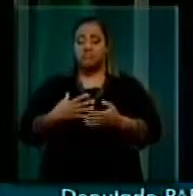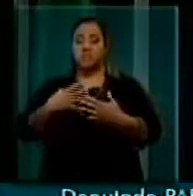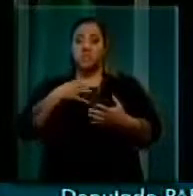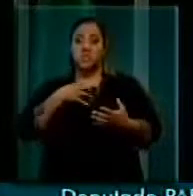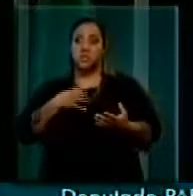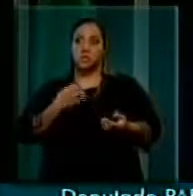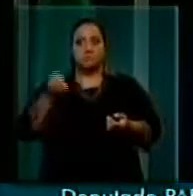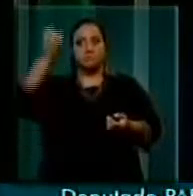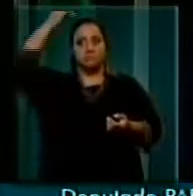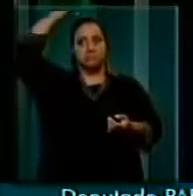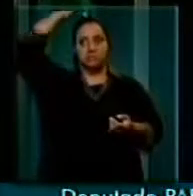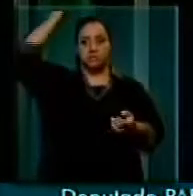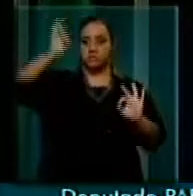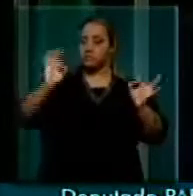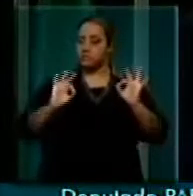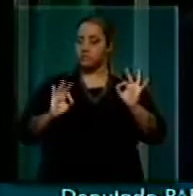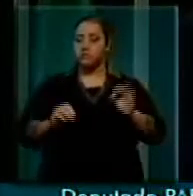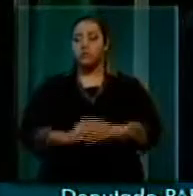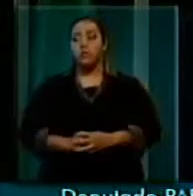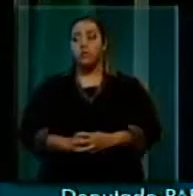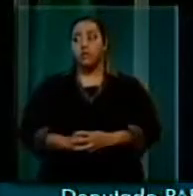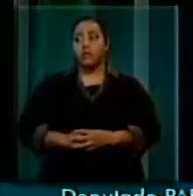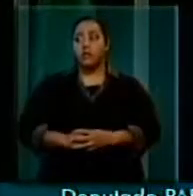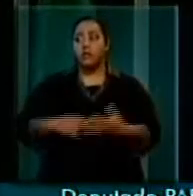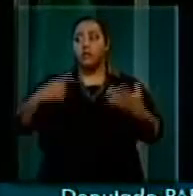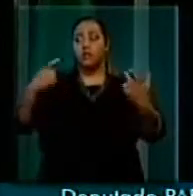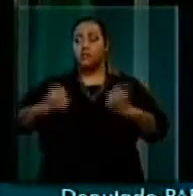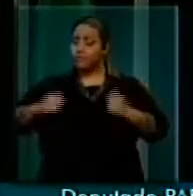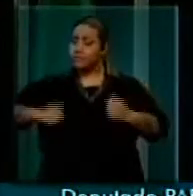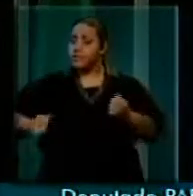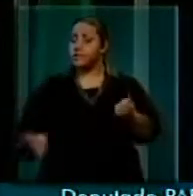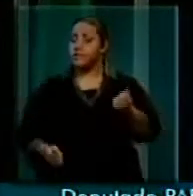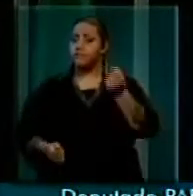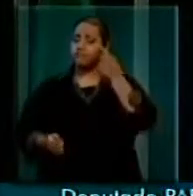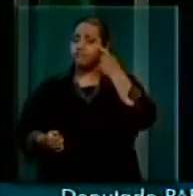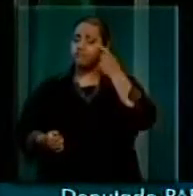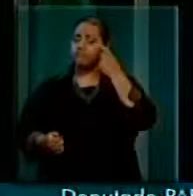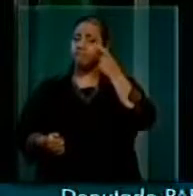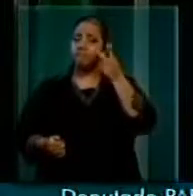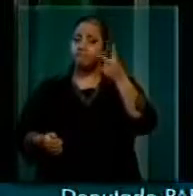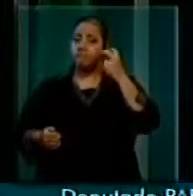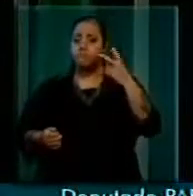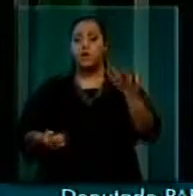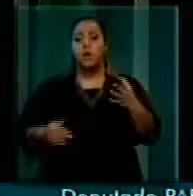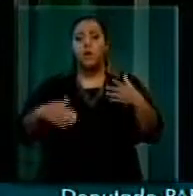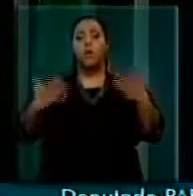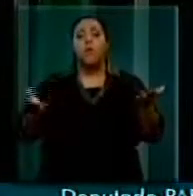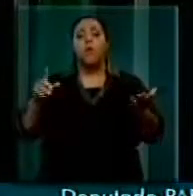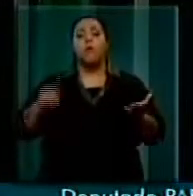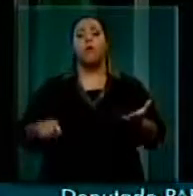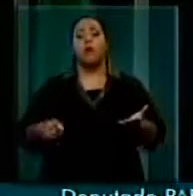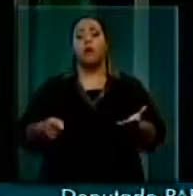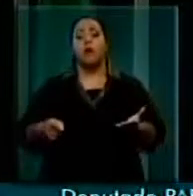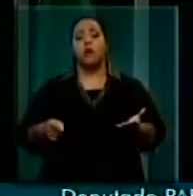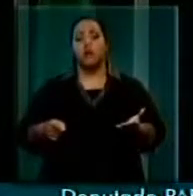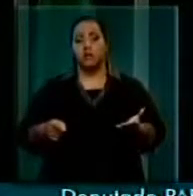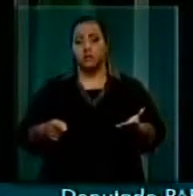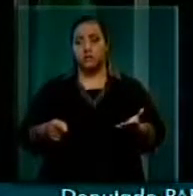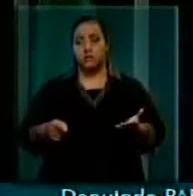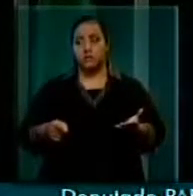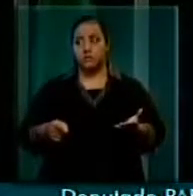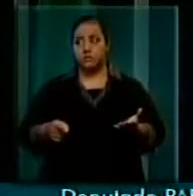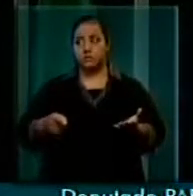isso. É curioso observar, senhor presidente, senhoras e senhores deputados, qual é a posição